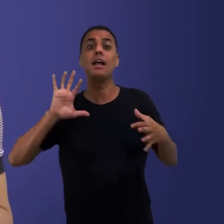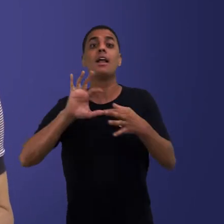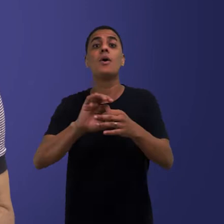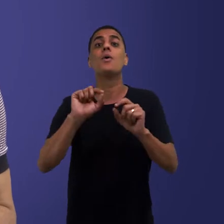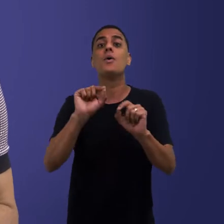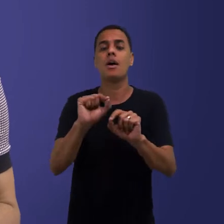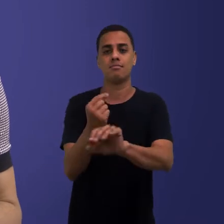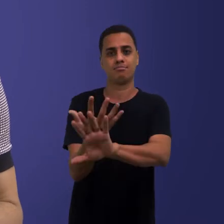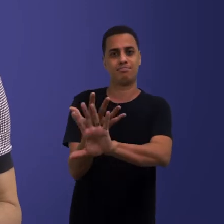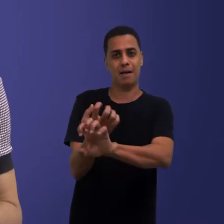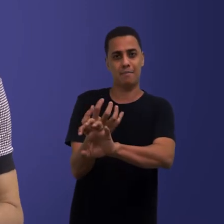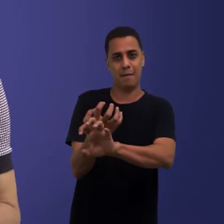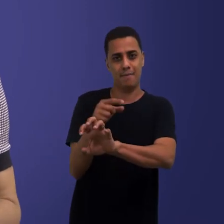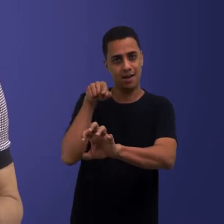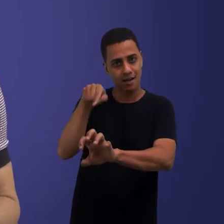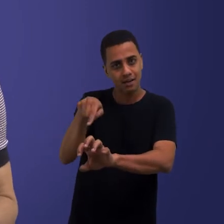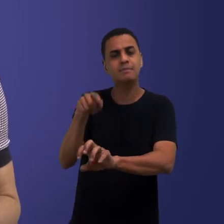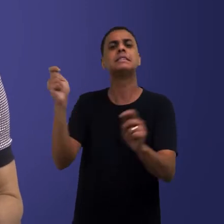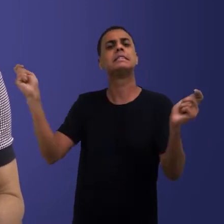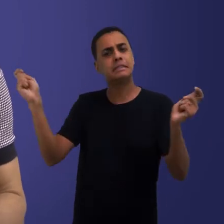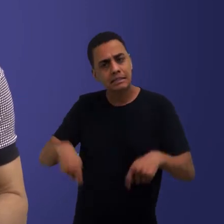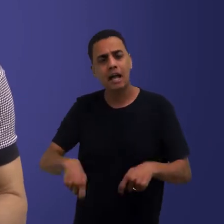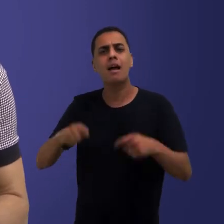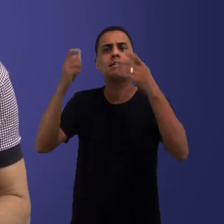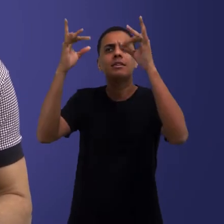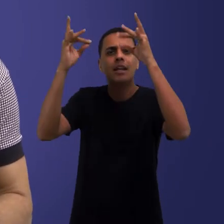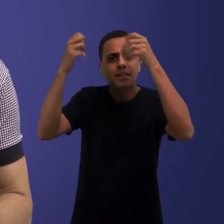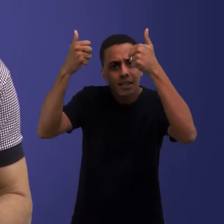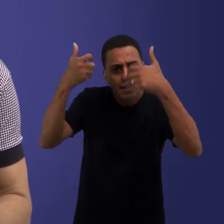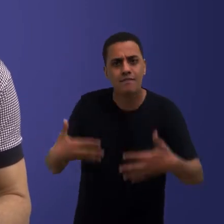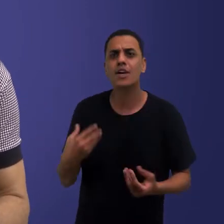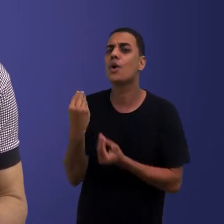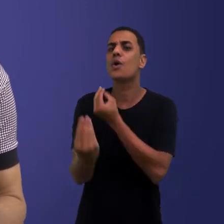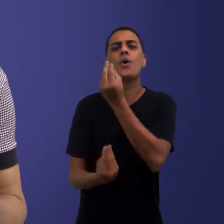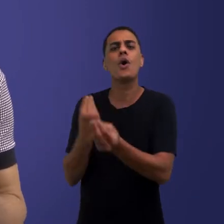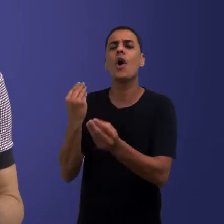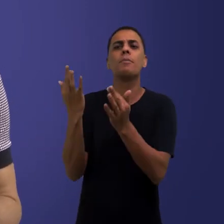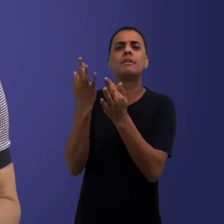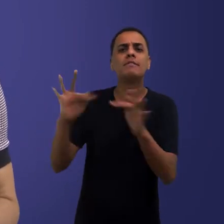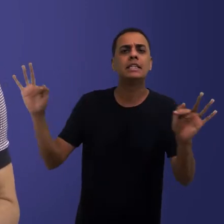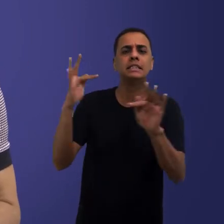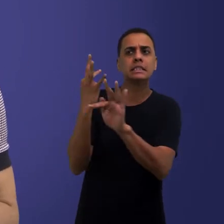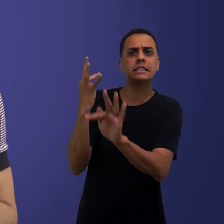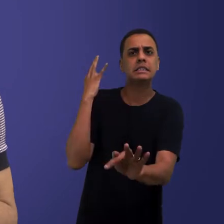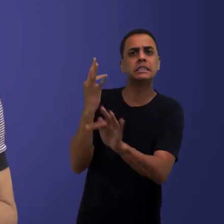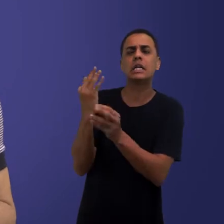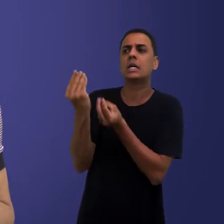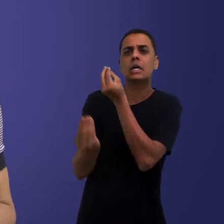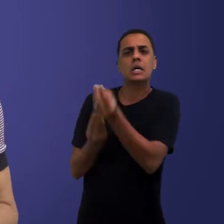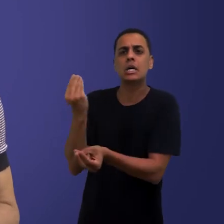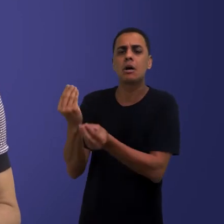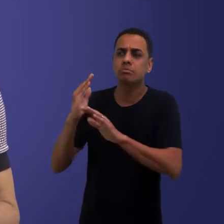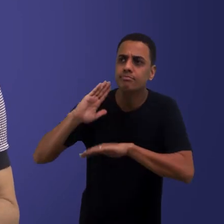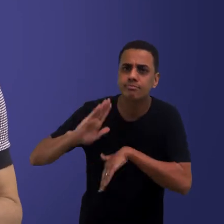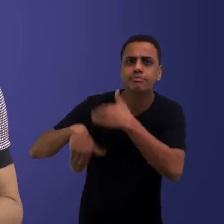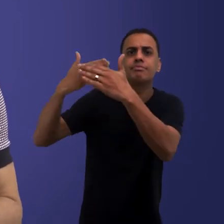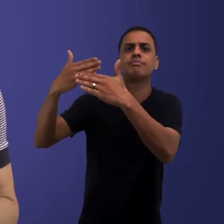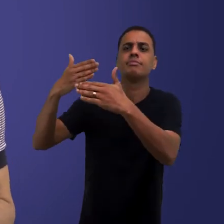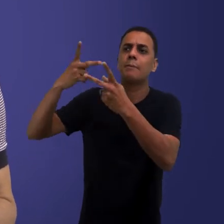técnicas e janelas do espectro eletromagnético, seremos capazes de descrever detalhes dos processos